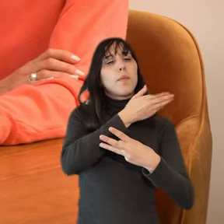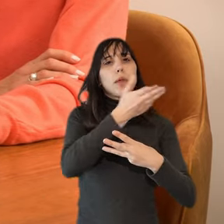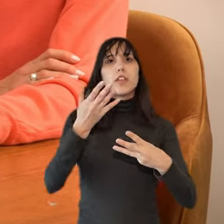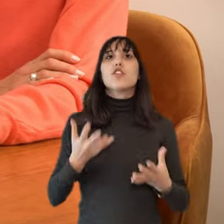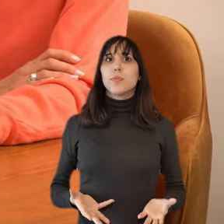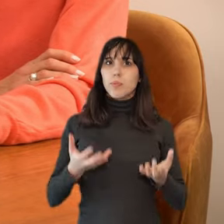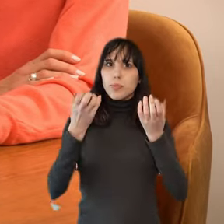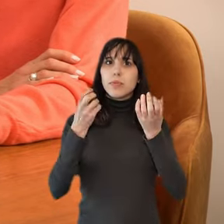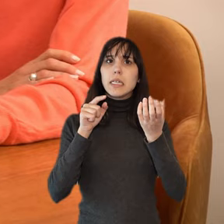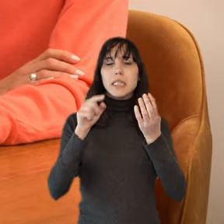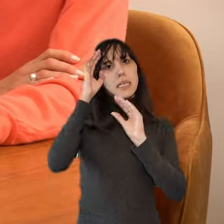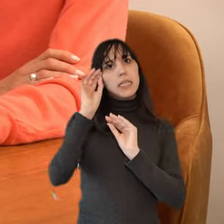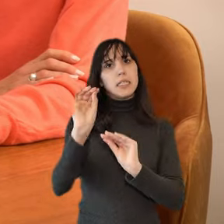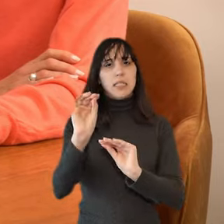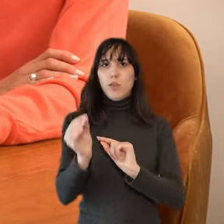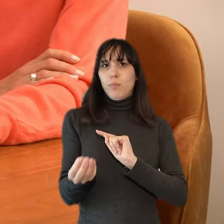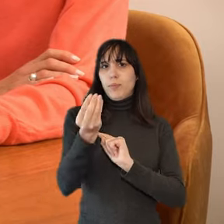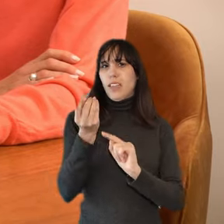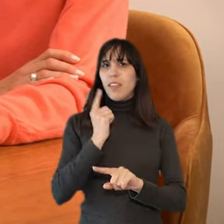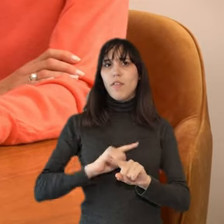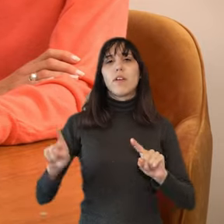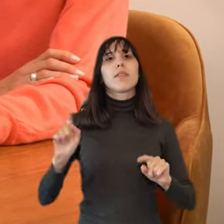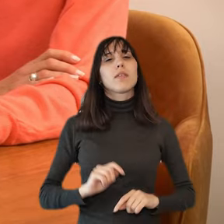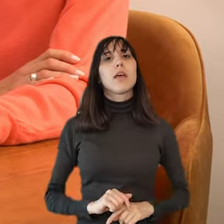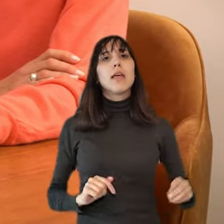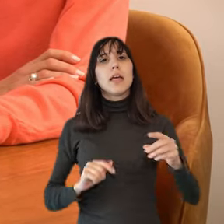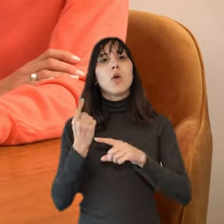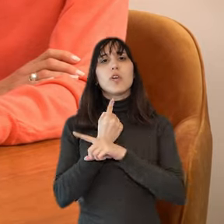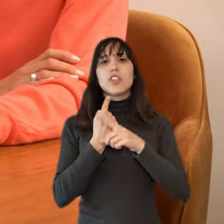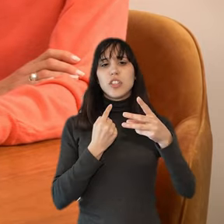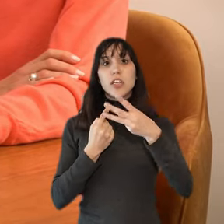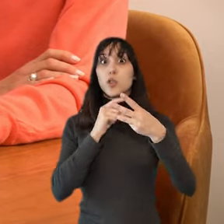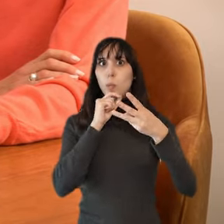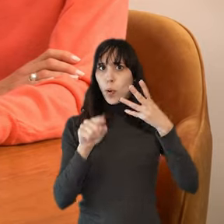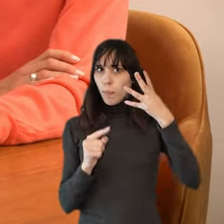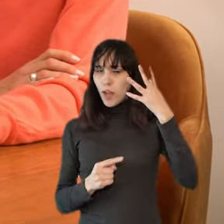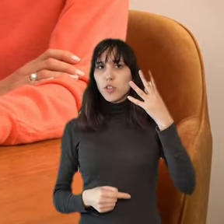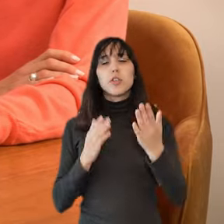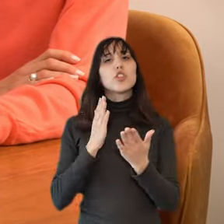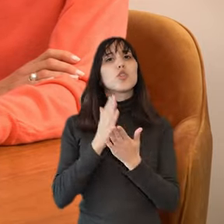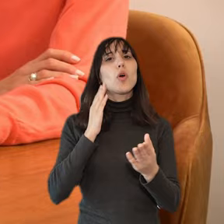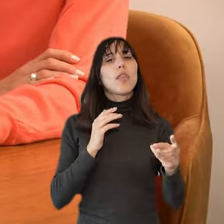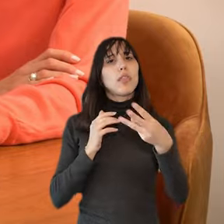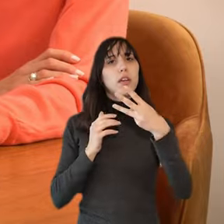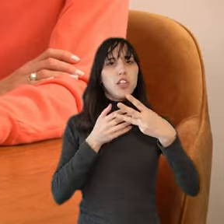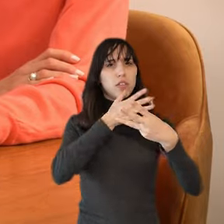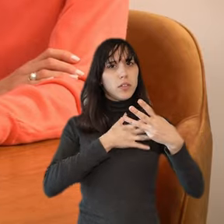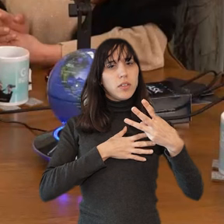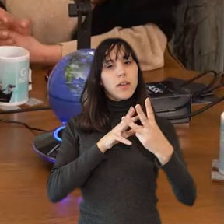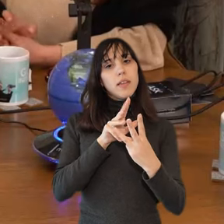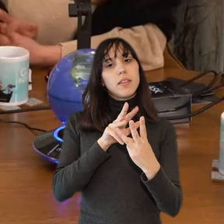queiram um ensino diferente n é três pontos pode até ha mais não é mas pelo menos três